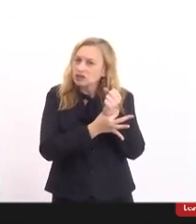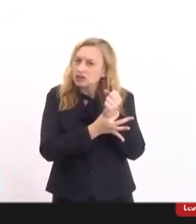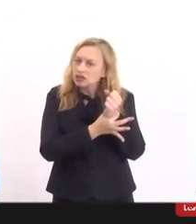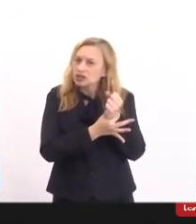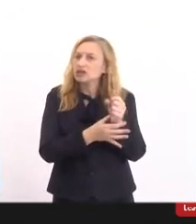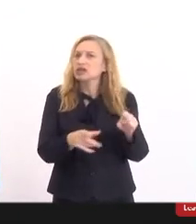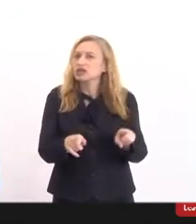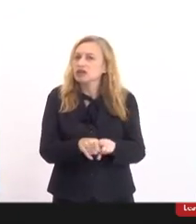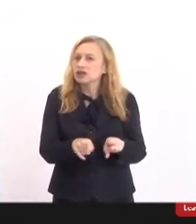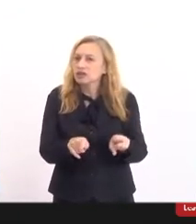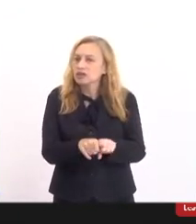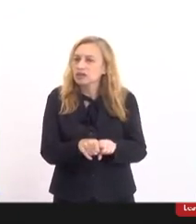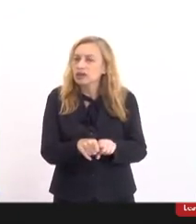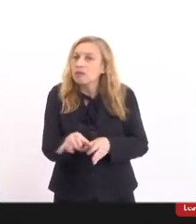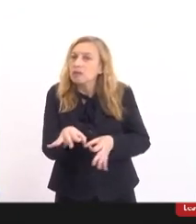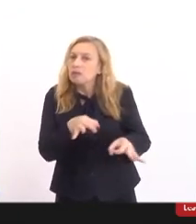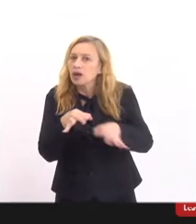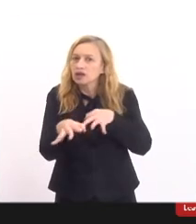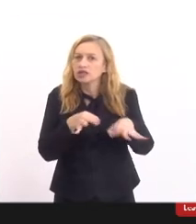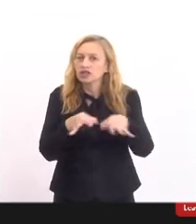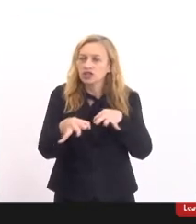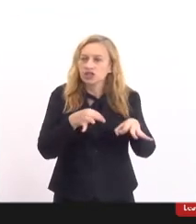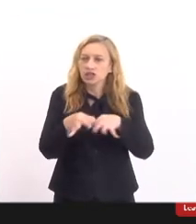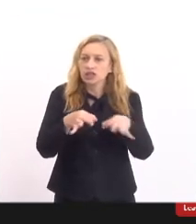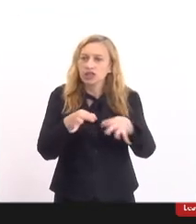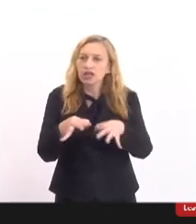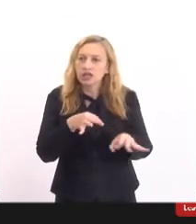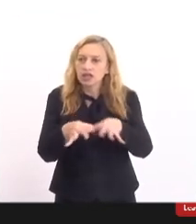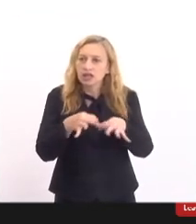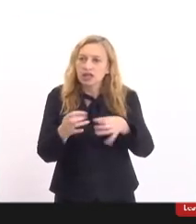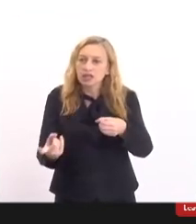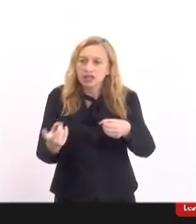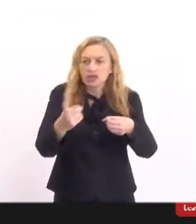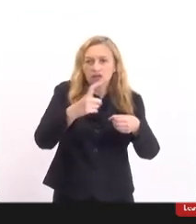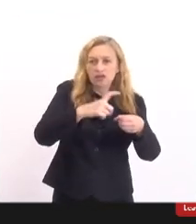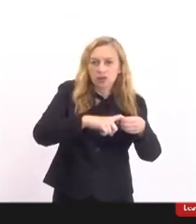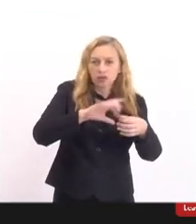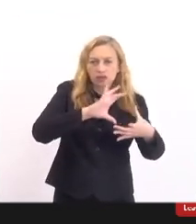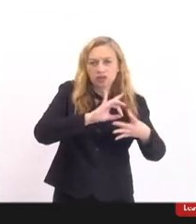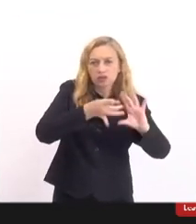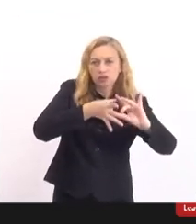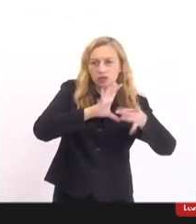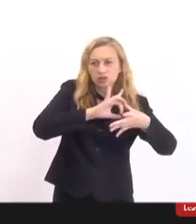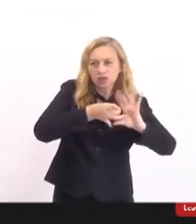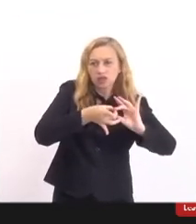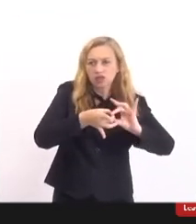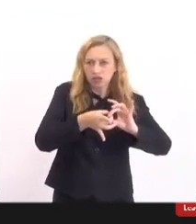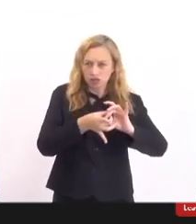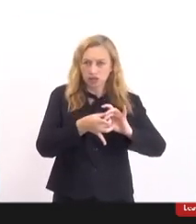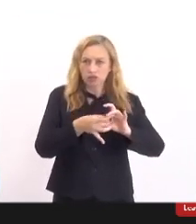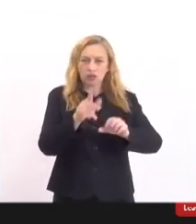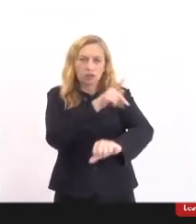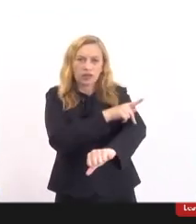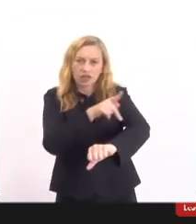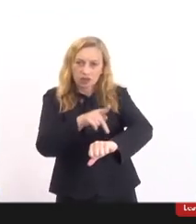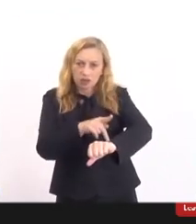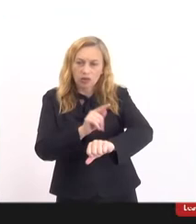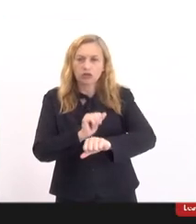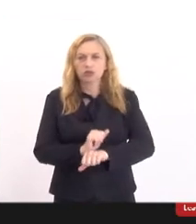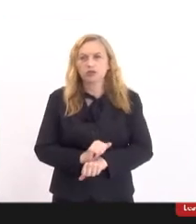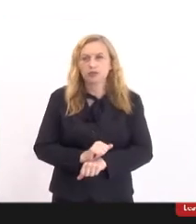também planejar essa retomada dentro de um contexto de planejamento pedagógico